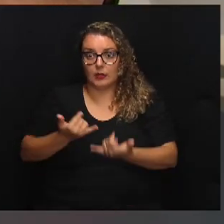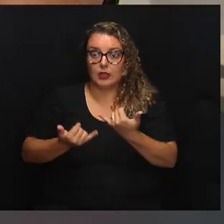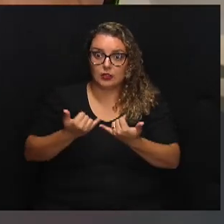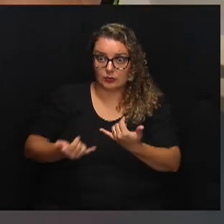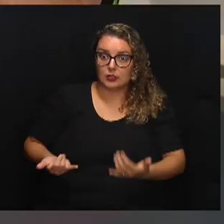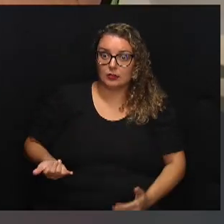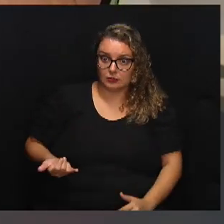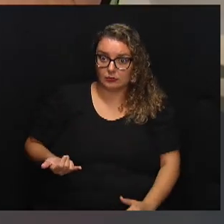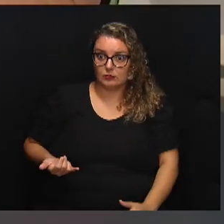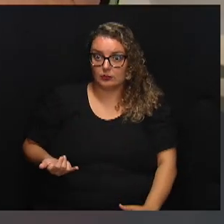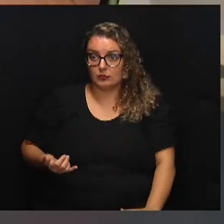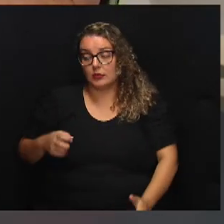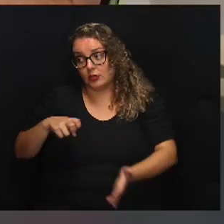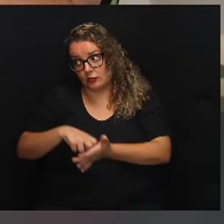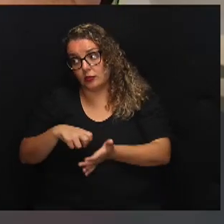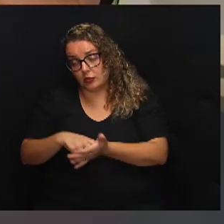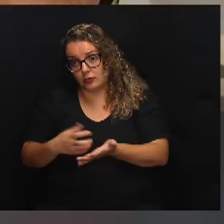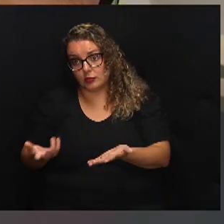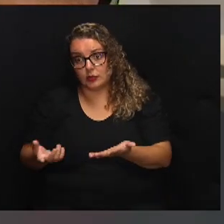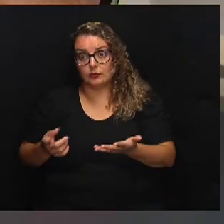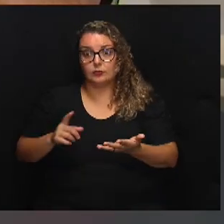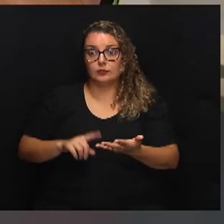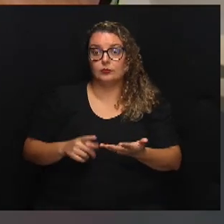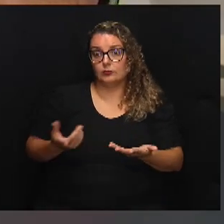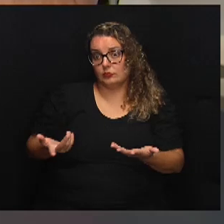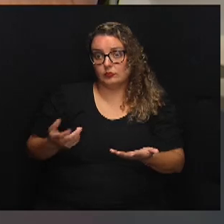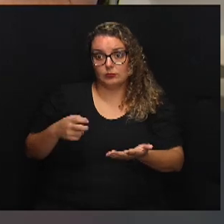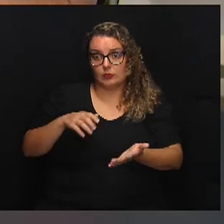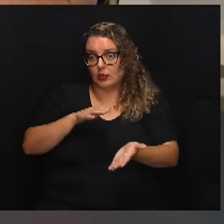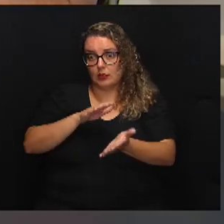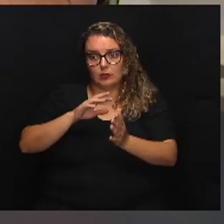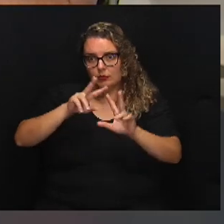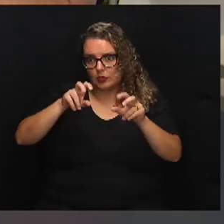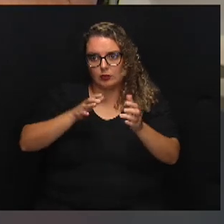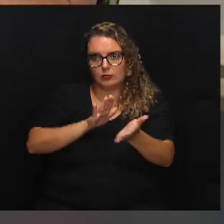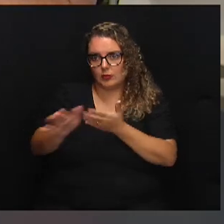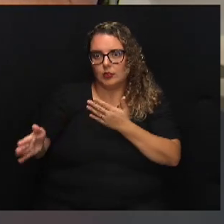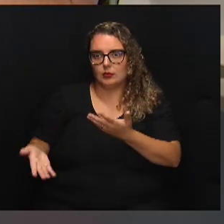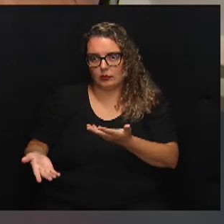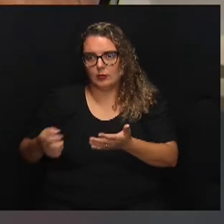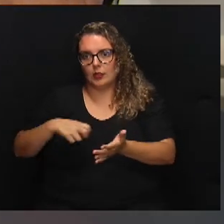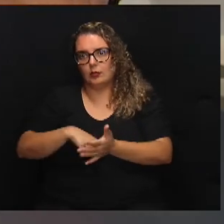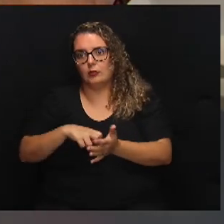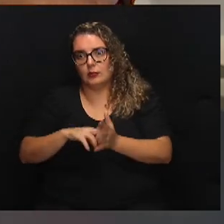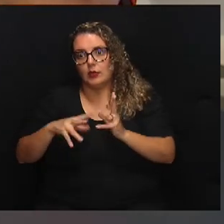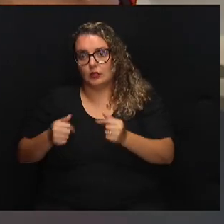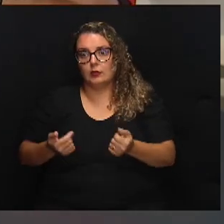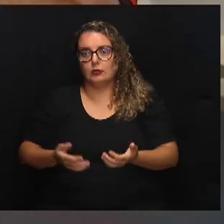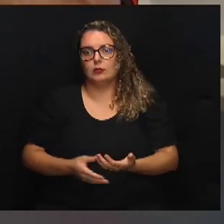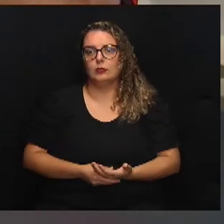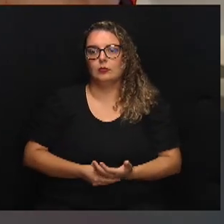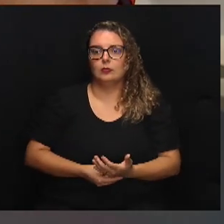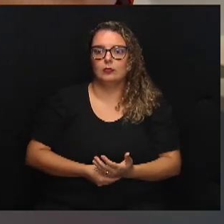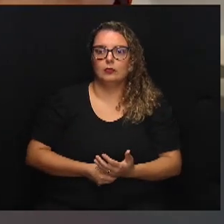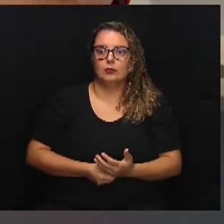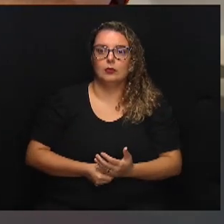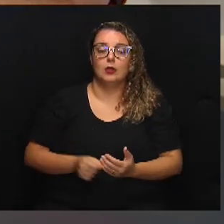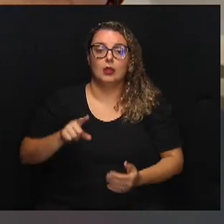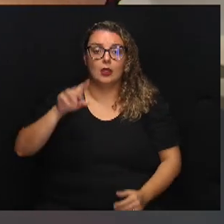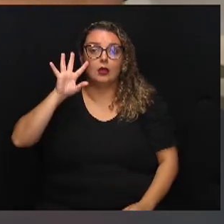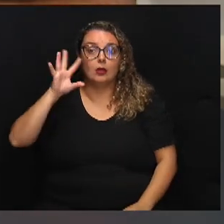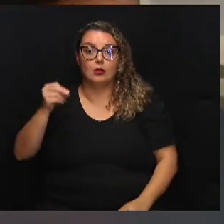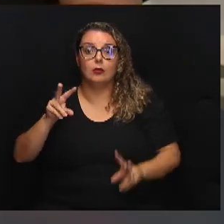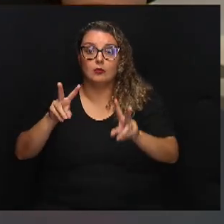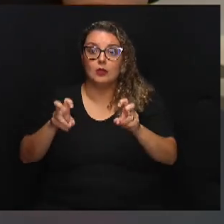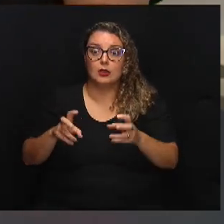ser penalizada aí com alguns descontos, mas uma fuga total leva a uma penalização total. Então, esse segundo critério é a compreensão do